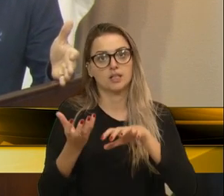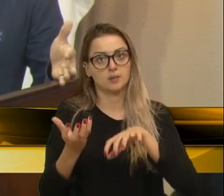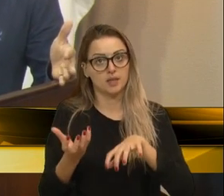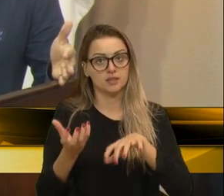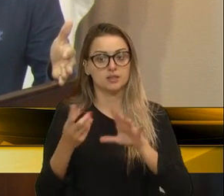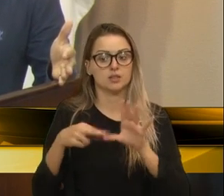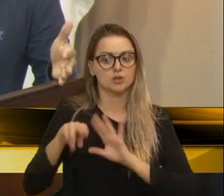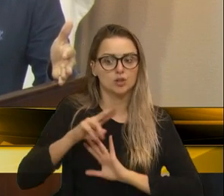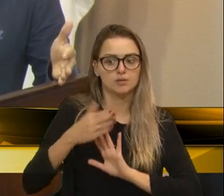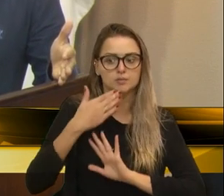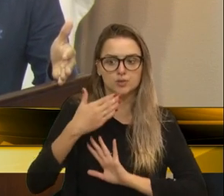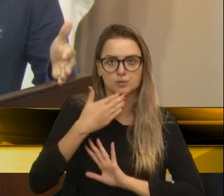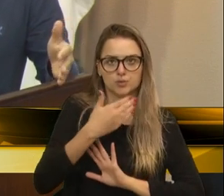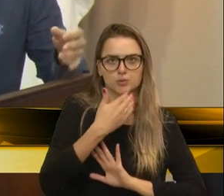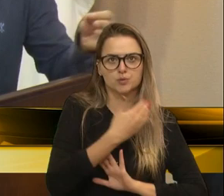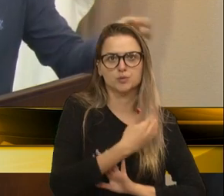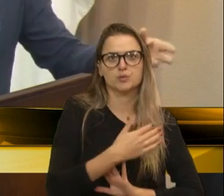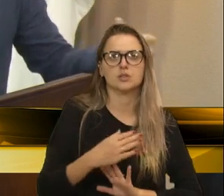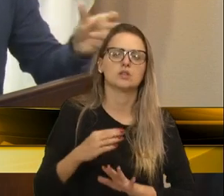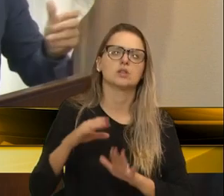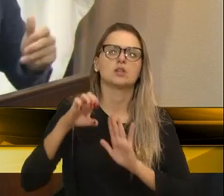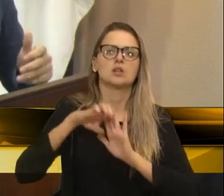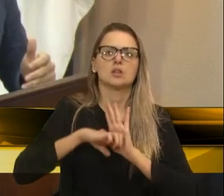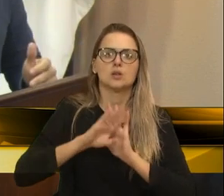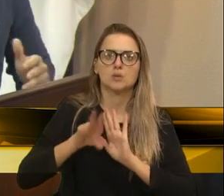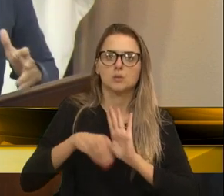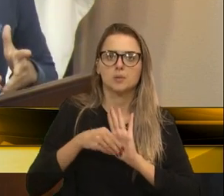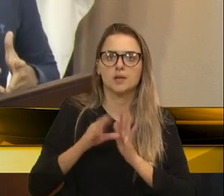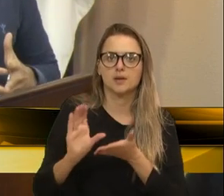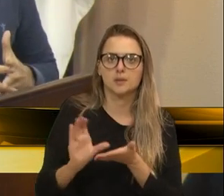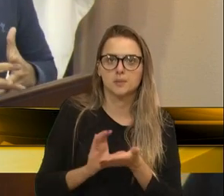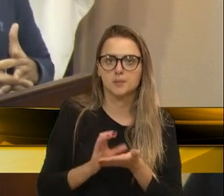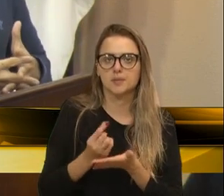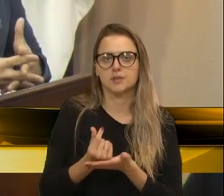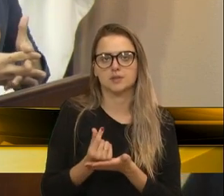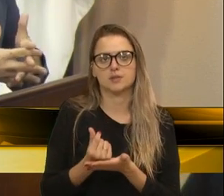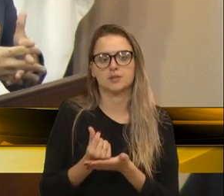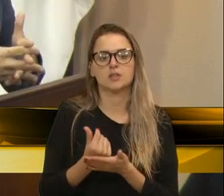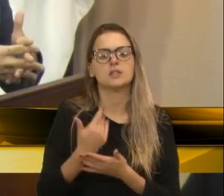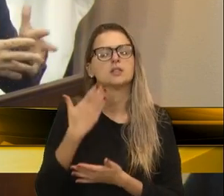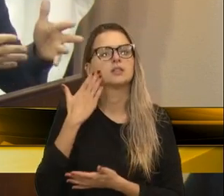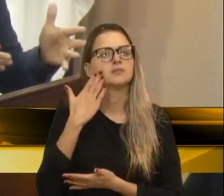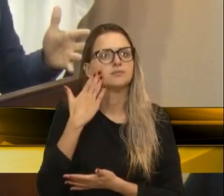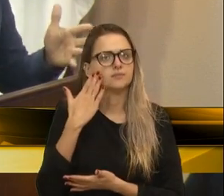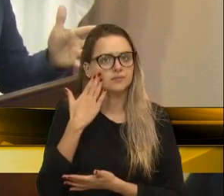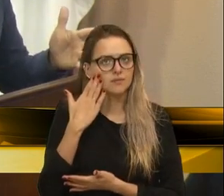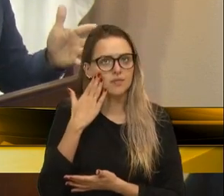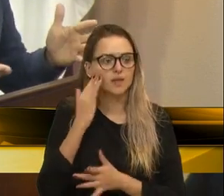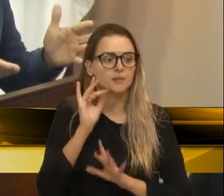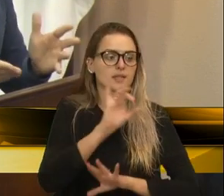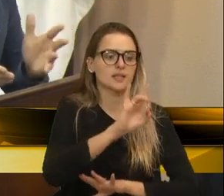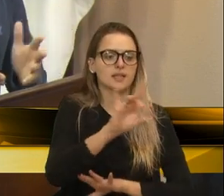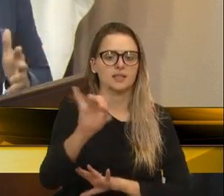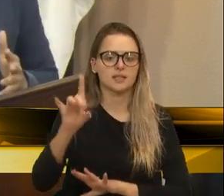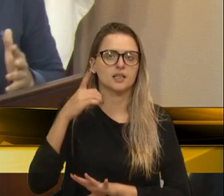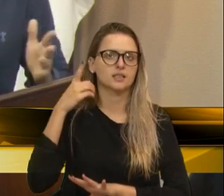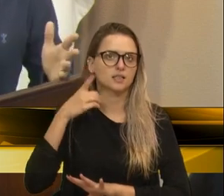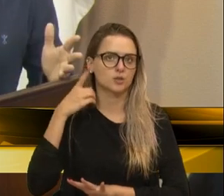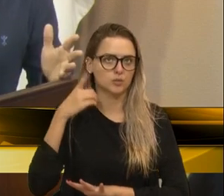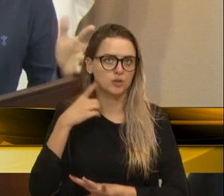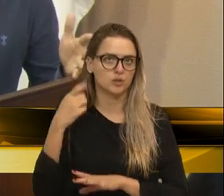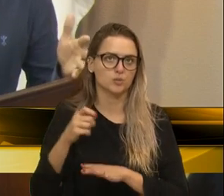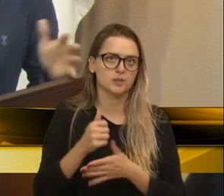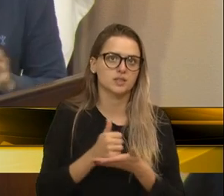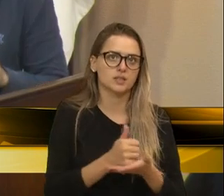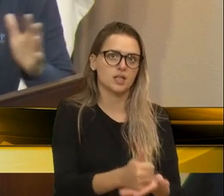lá. Uma emenda minguada de um, de outro, porque a gente sabe que cada deputado tem que atender os interesses da sua